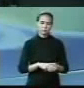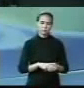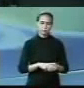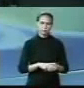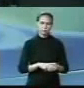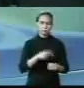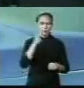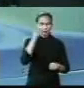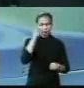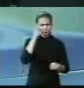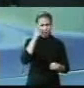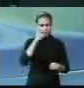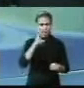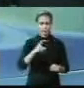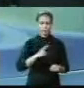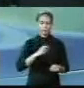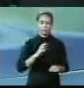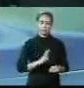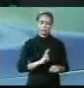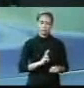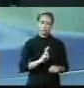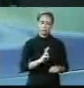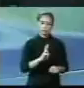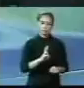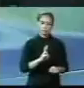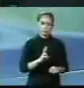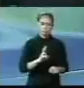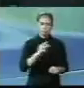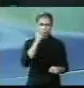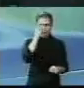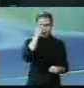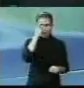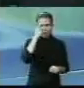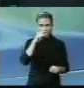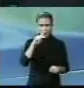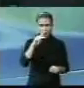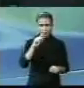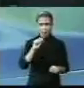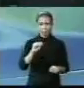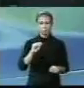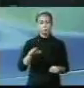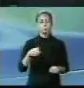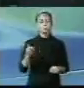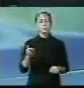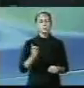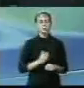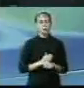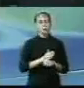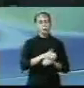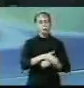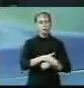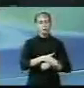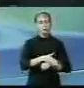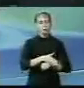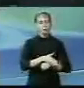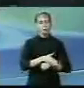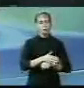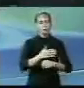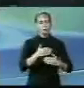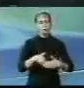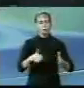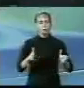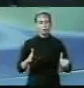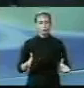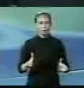quem tentou enviar aquele pacote e não pôde completar a sua tarefa, certo? Então, o firewall ele é um